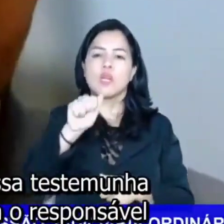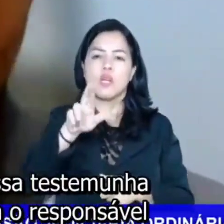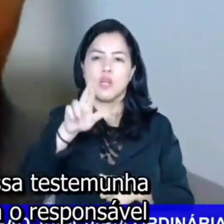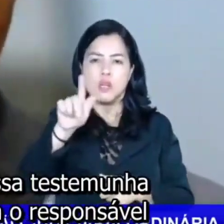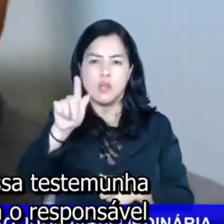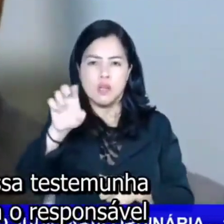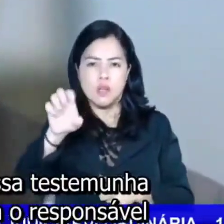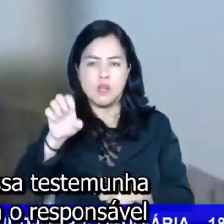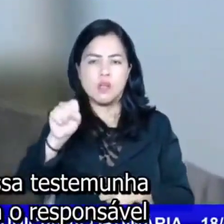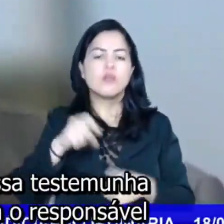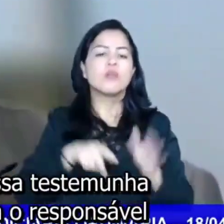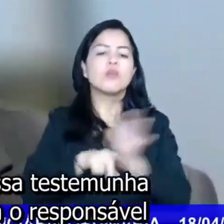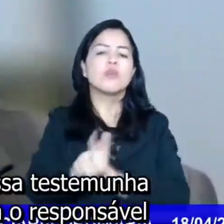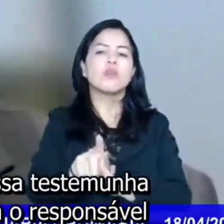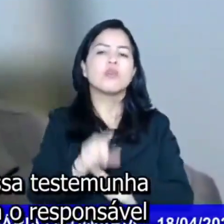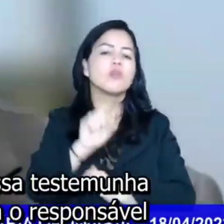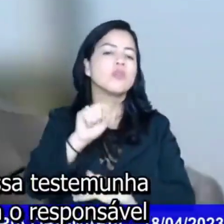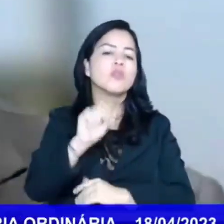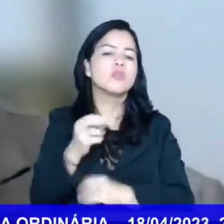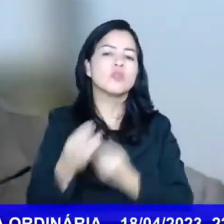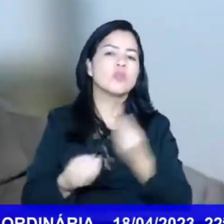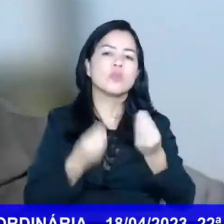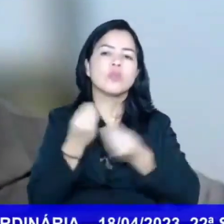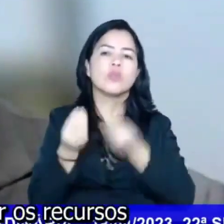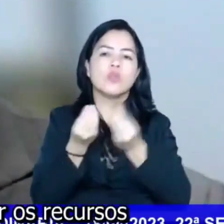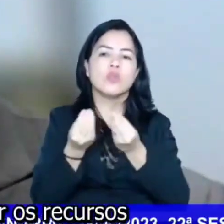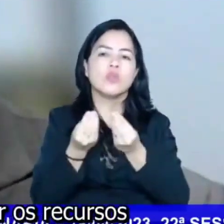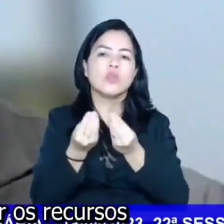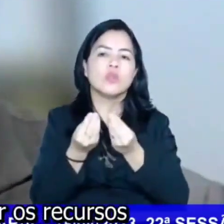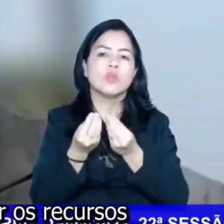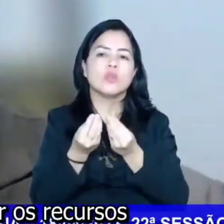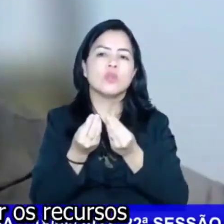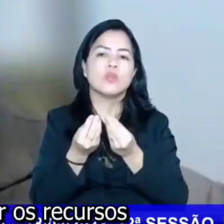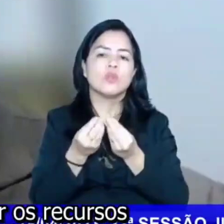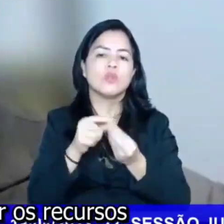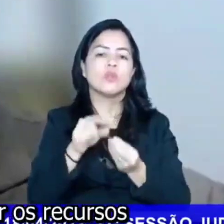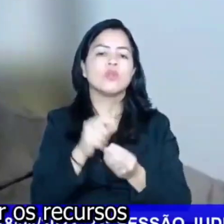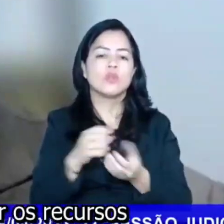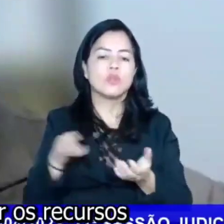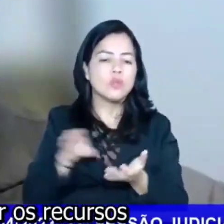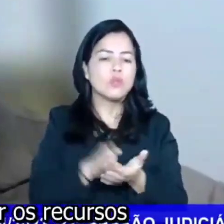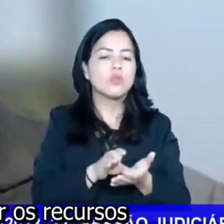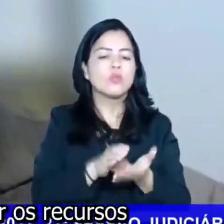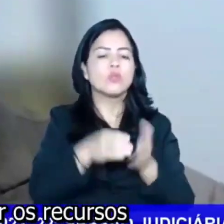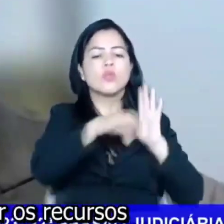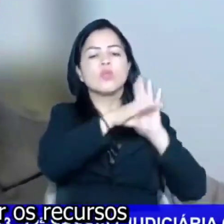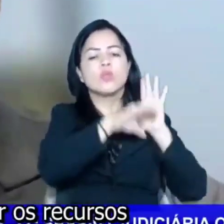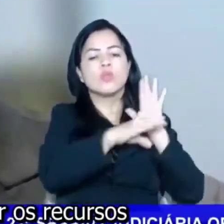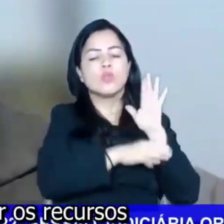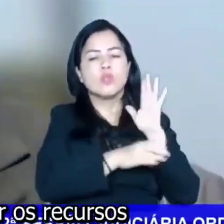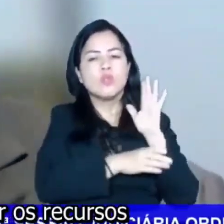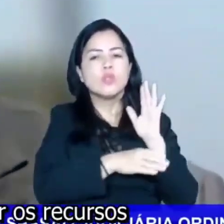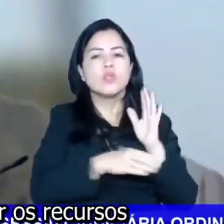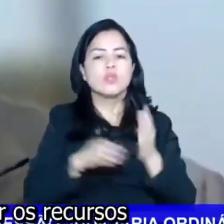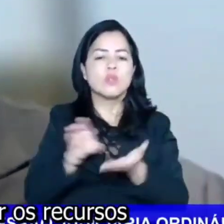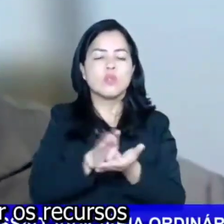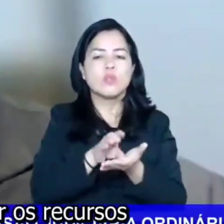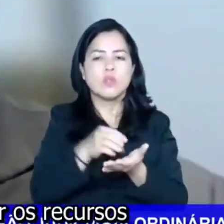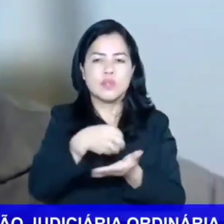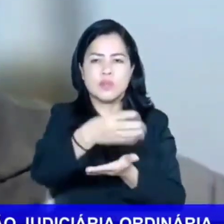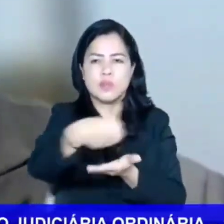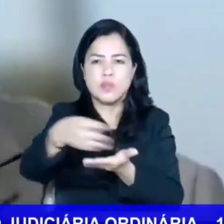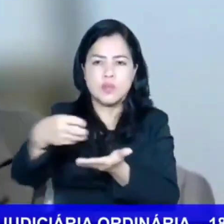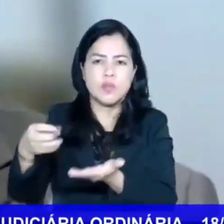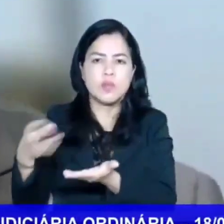quando questionada sobre quem seria o responsável por definir os critérios de distribuição e direcionar